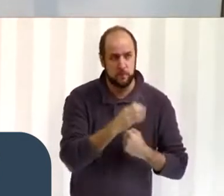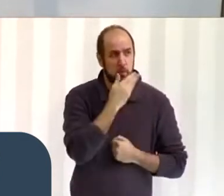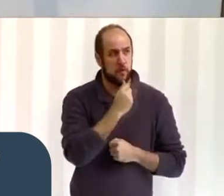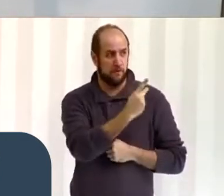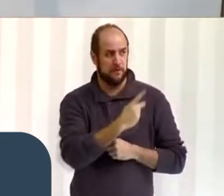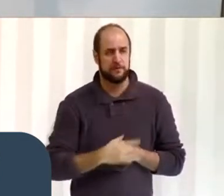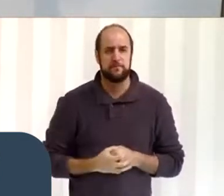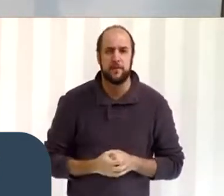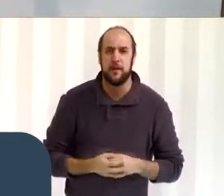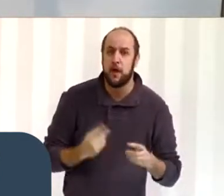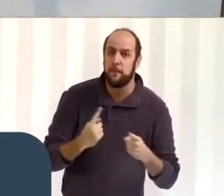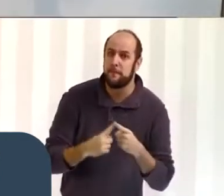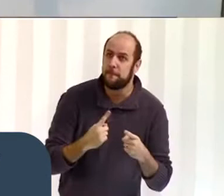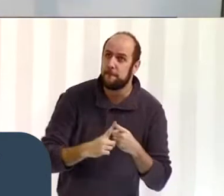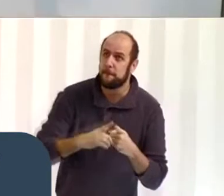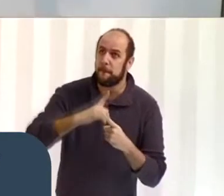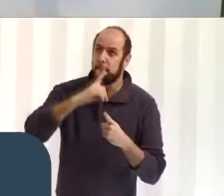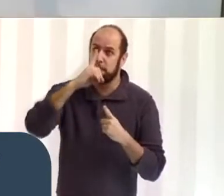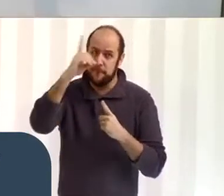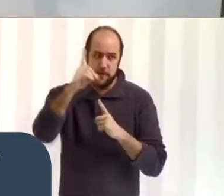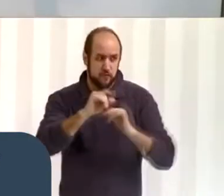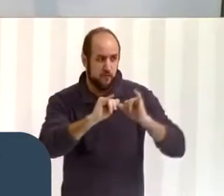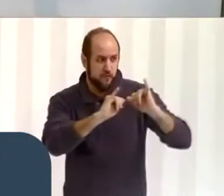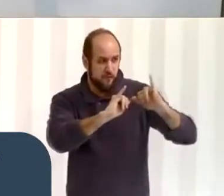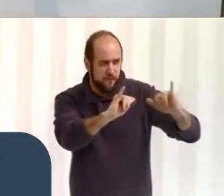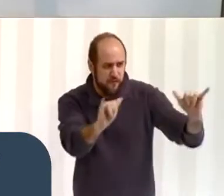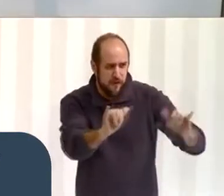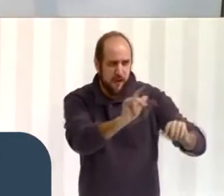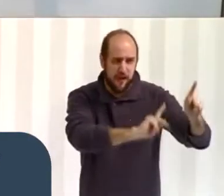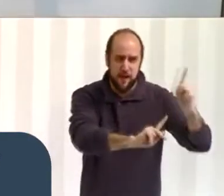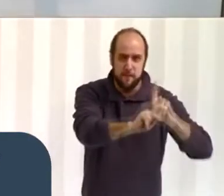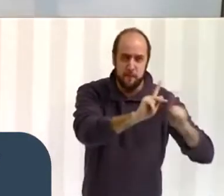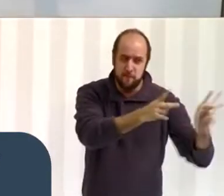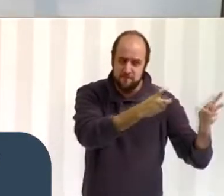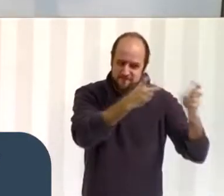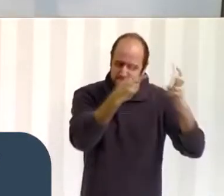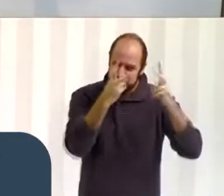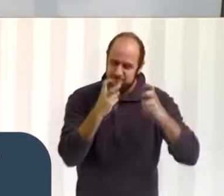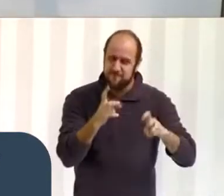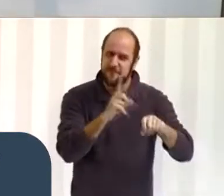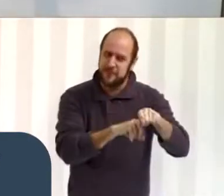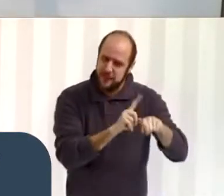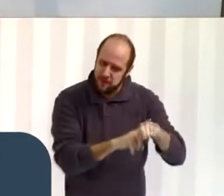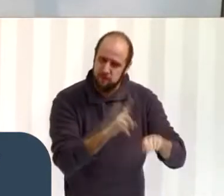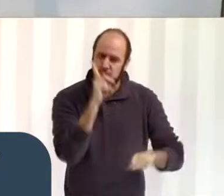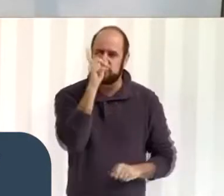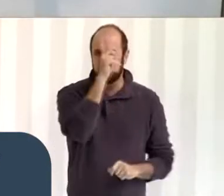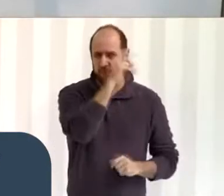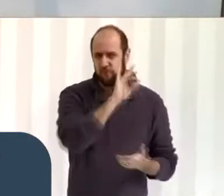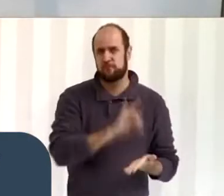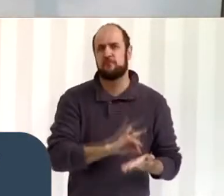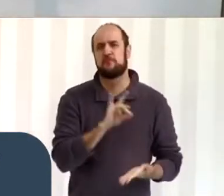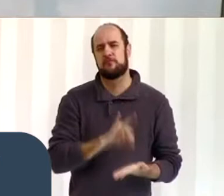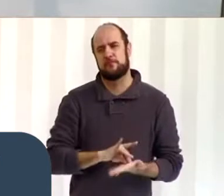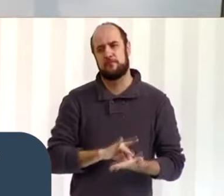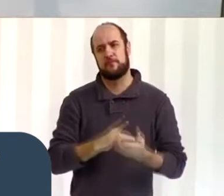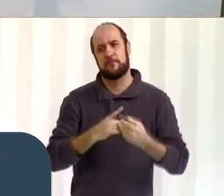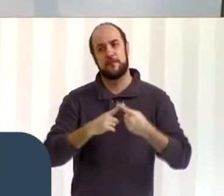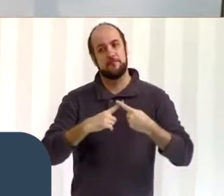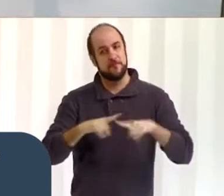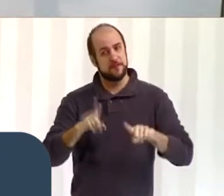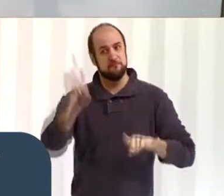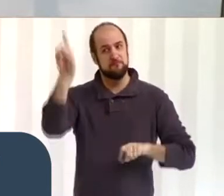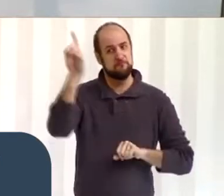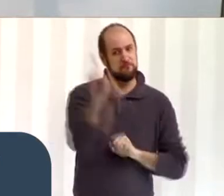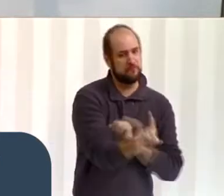Deus dizer para o seu povo: os tempos são difíceis, mas eu estou com